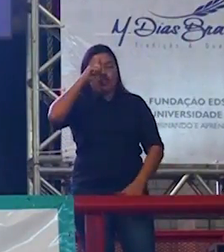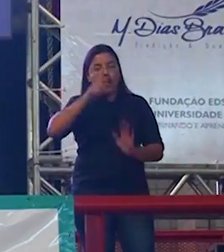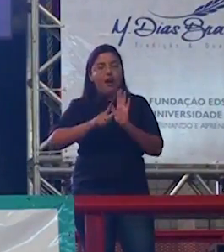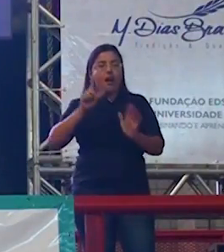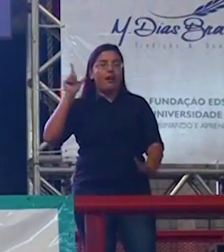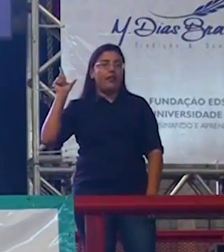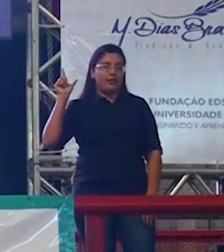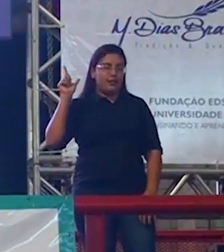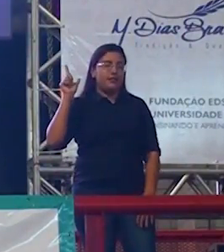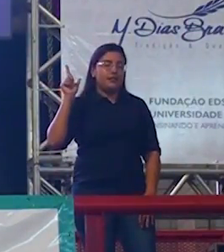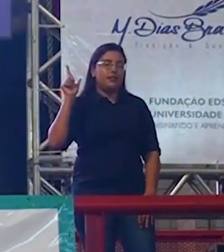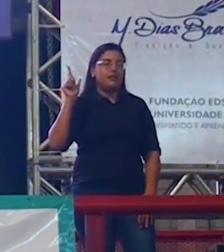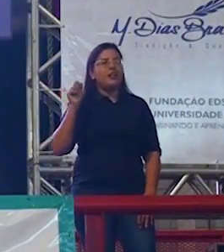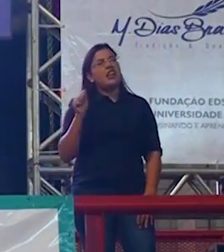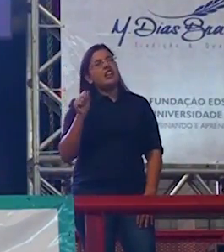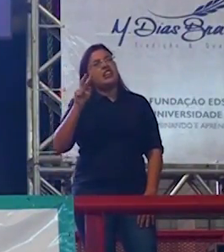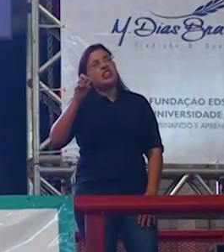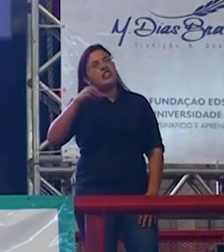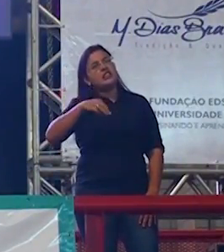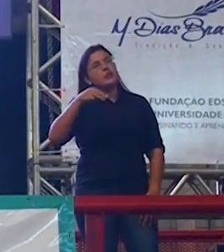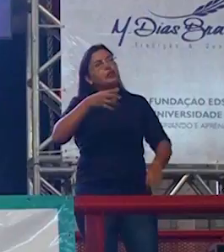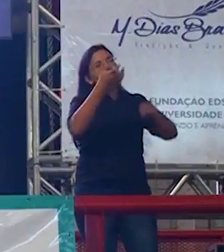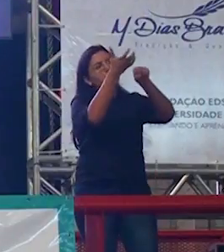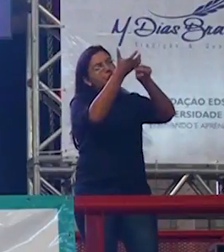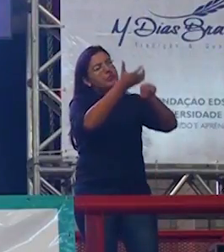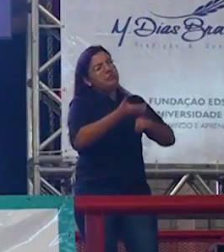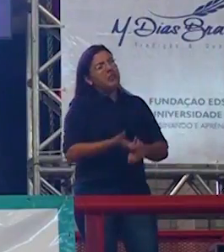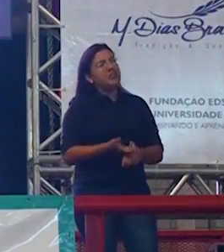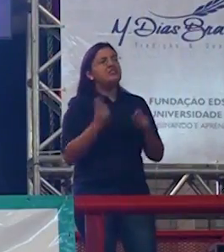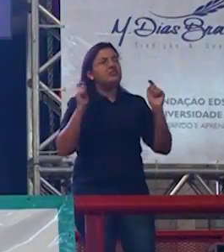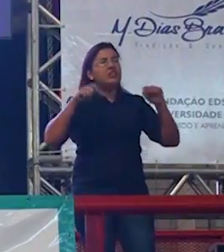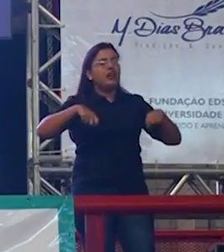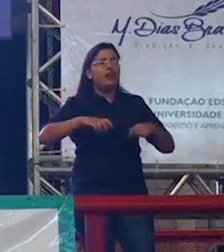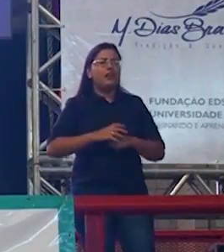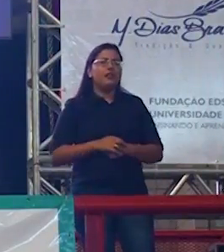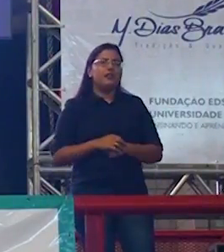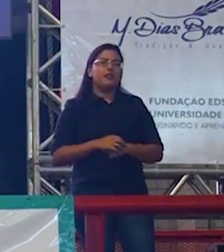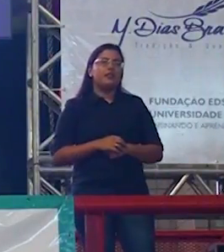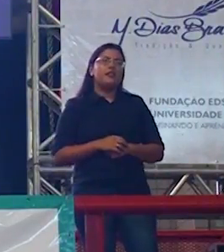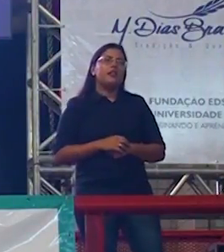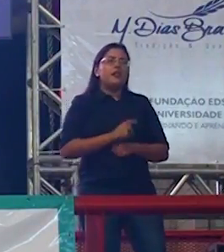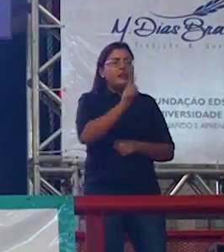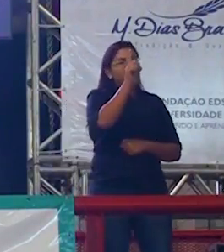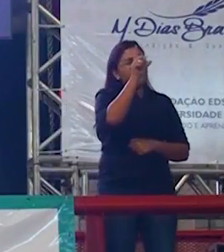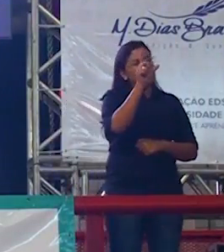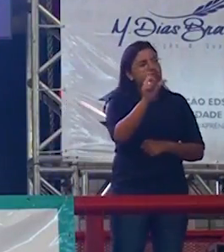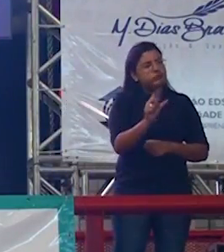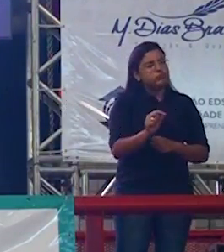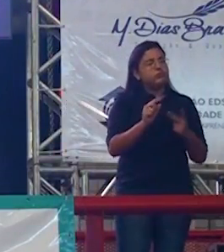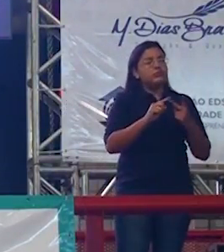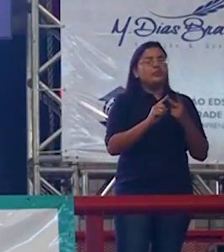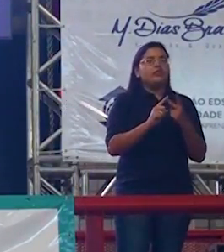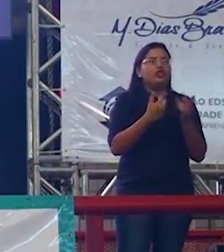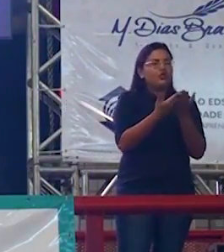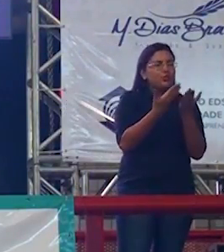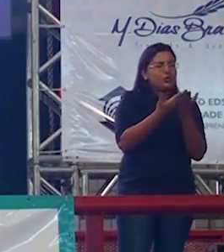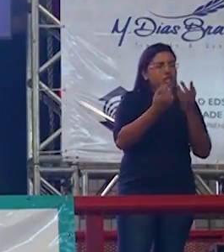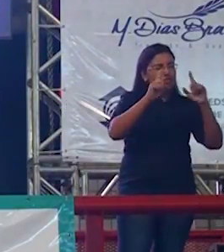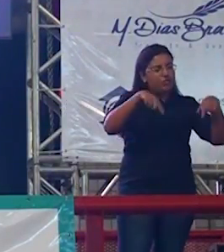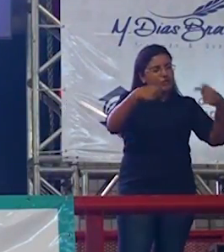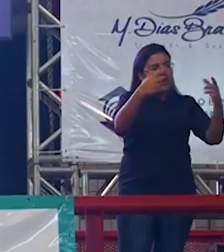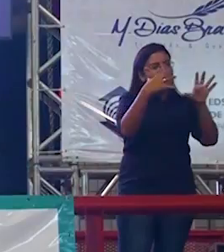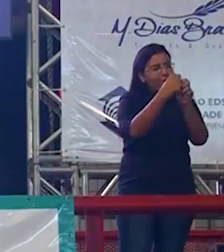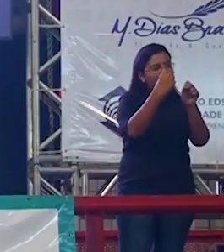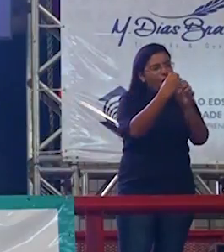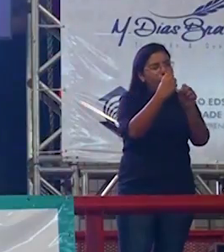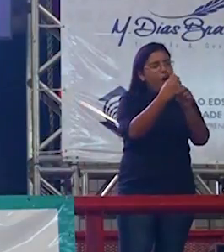anteriores. Dedique no máximo 15 minutos para cada matéria. Estudei logaritmo, reveja as fórmulas de logaritmo. Dê uma